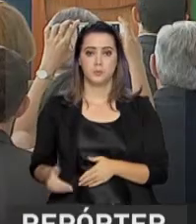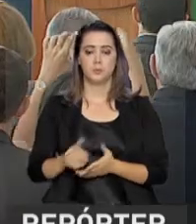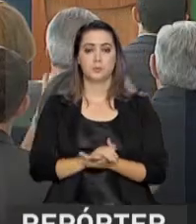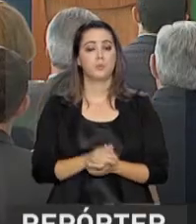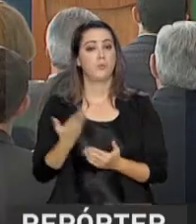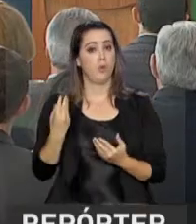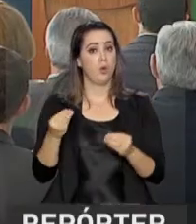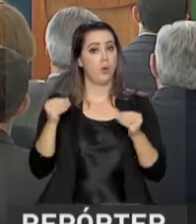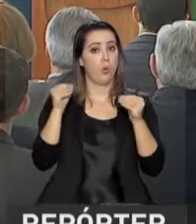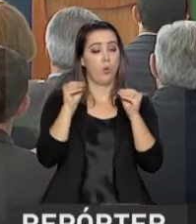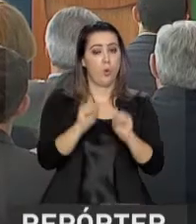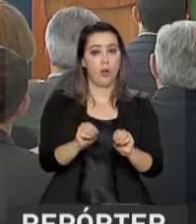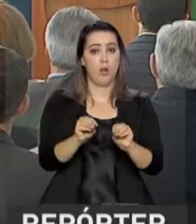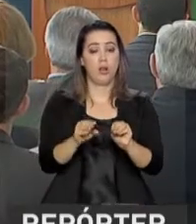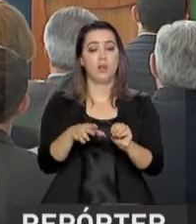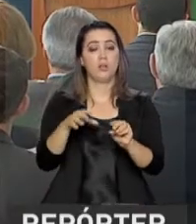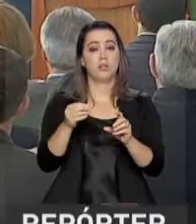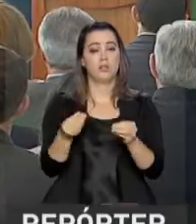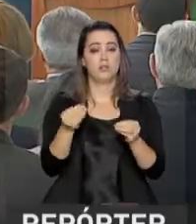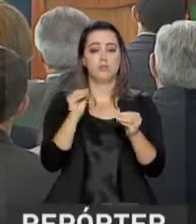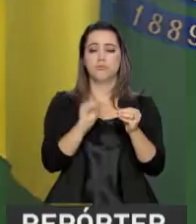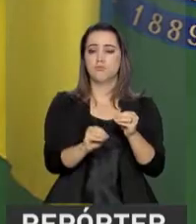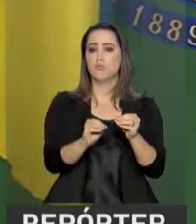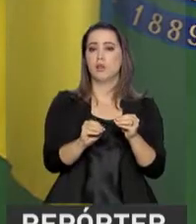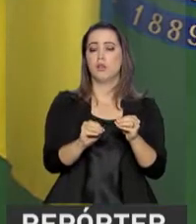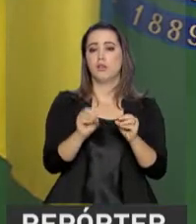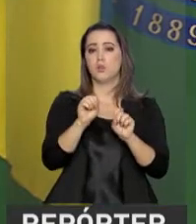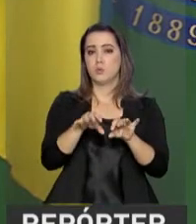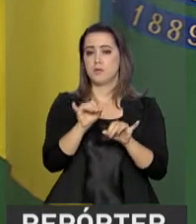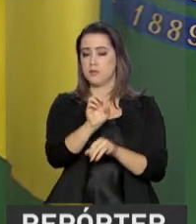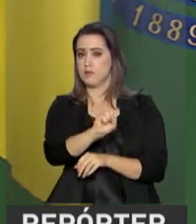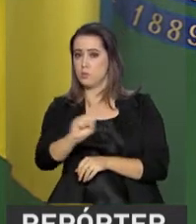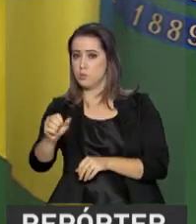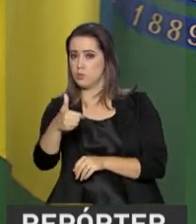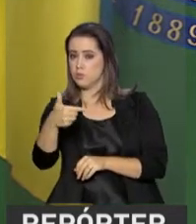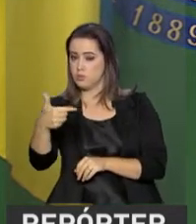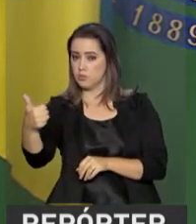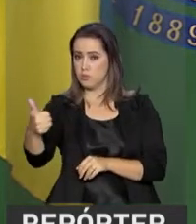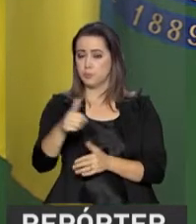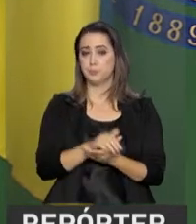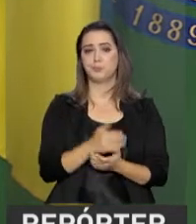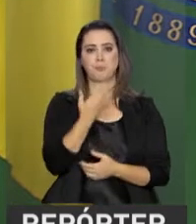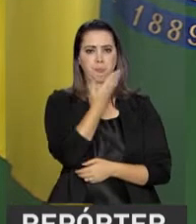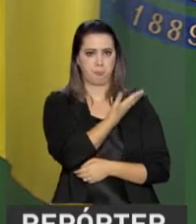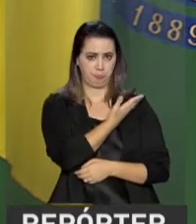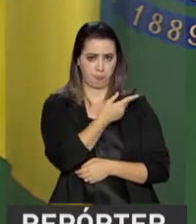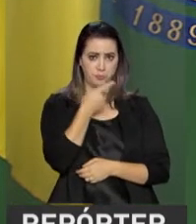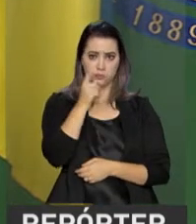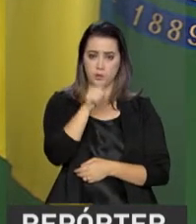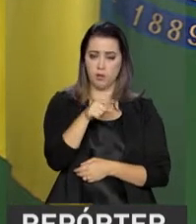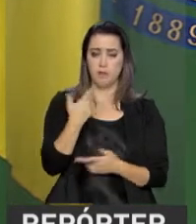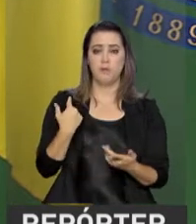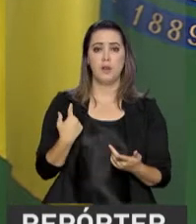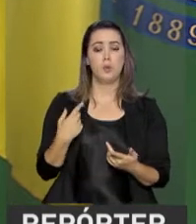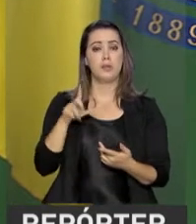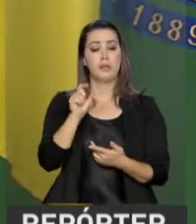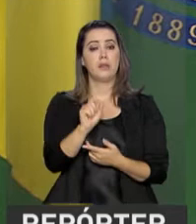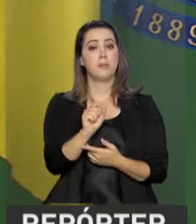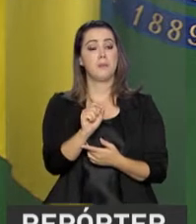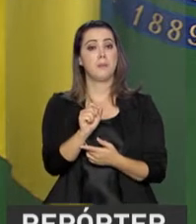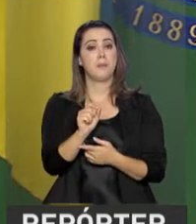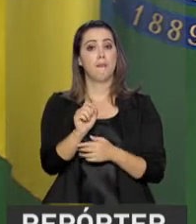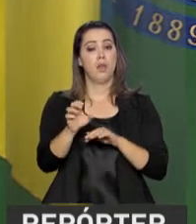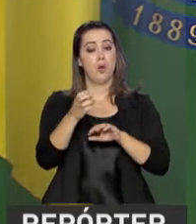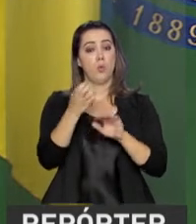e insere a educação brasileira no século XXI. A base curricular é a bússola de nossas escolas, foi o que me